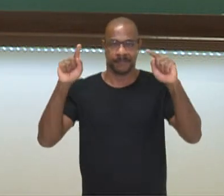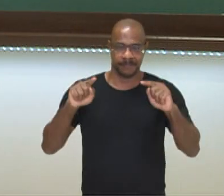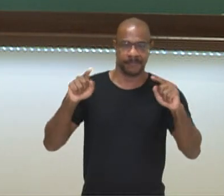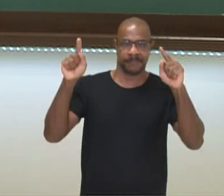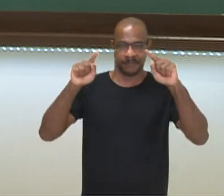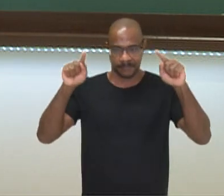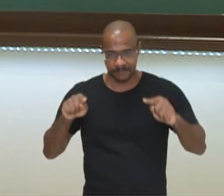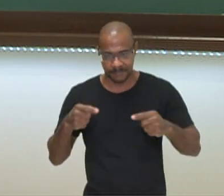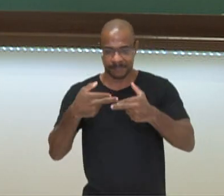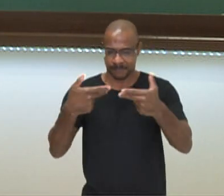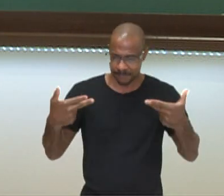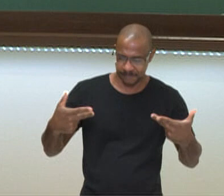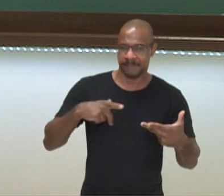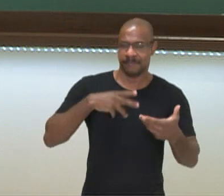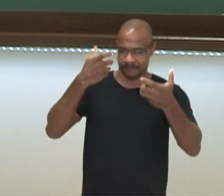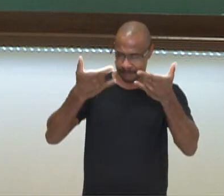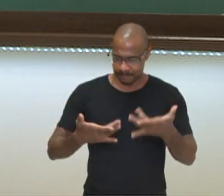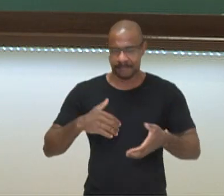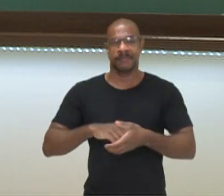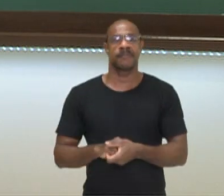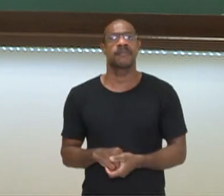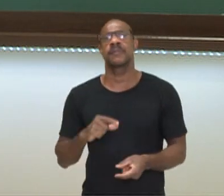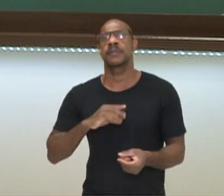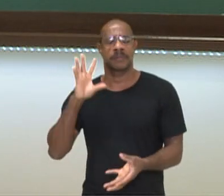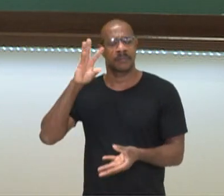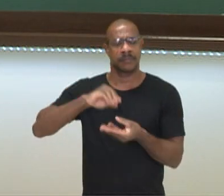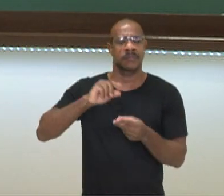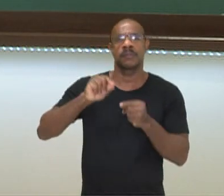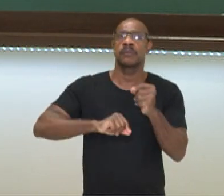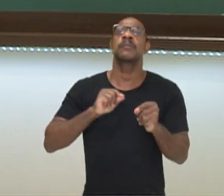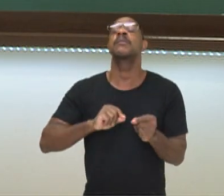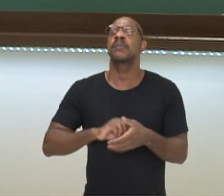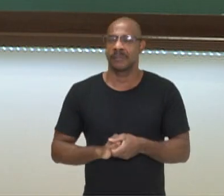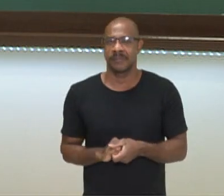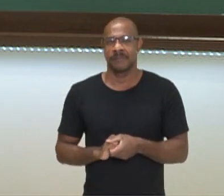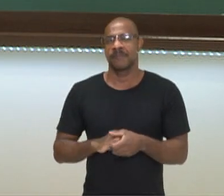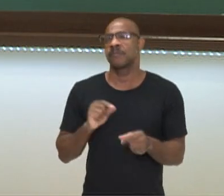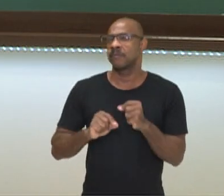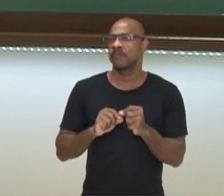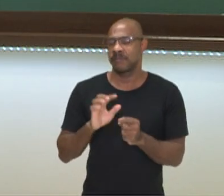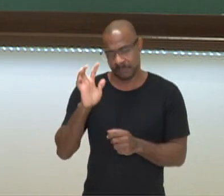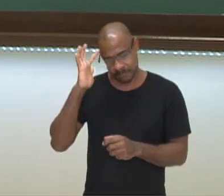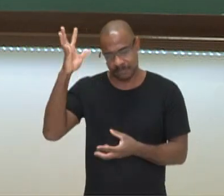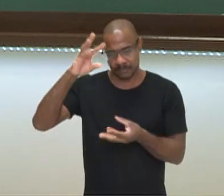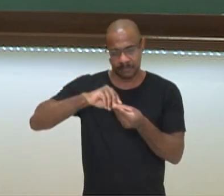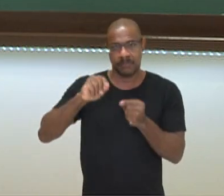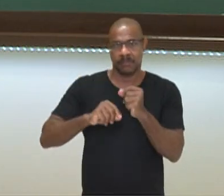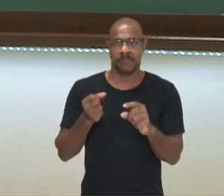envolvendo chave, certo? E também retomamos a sequência de resolução das